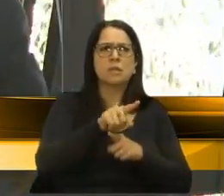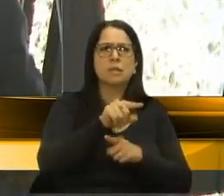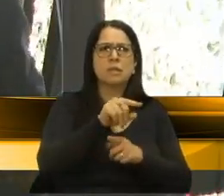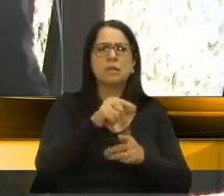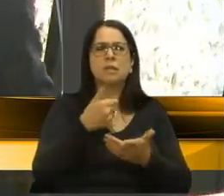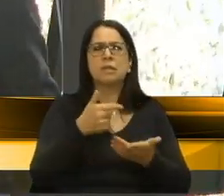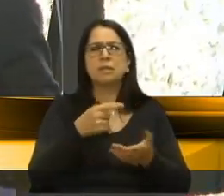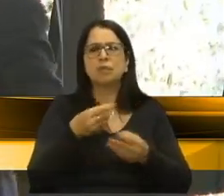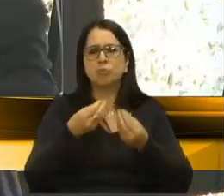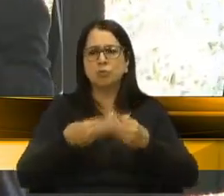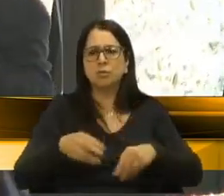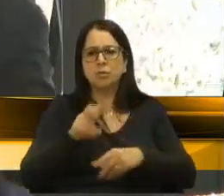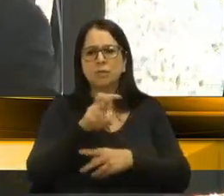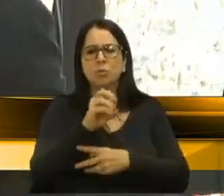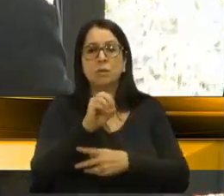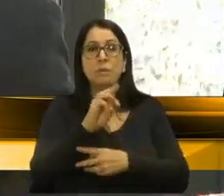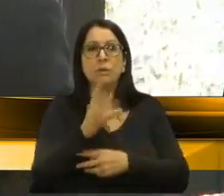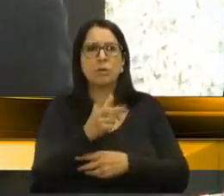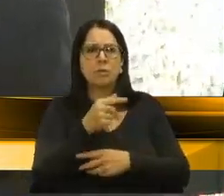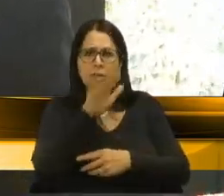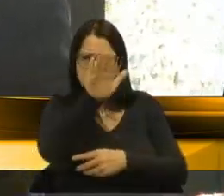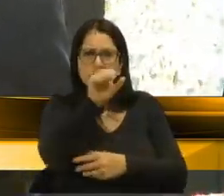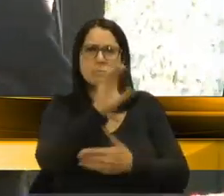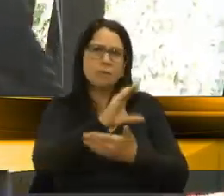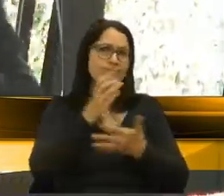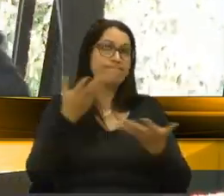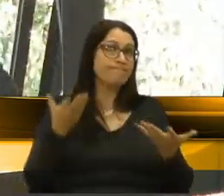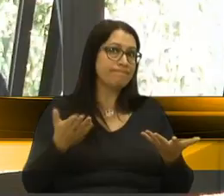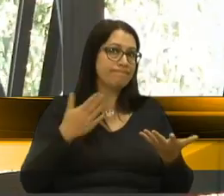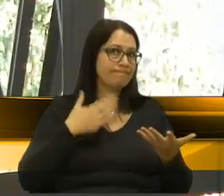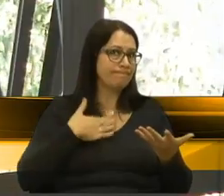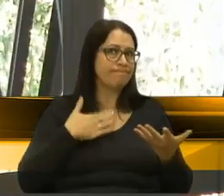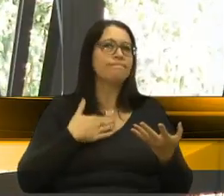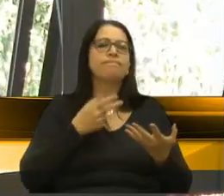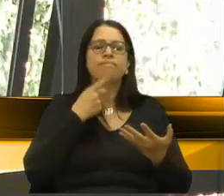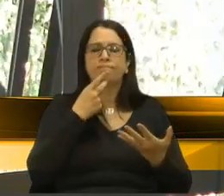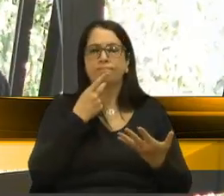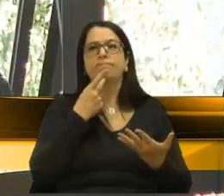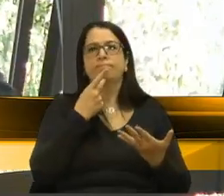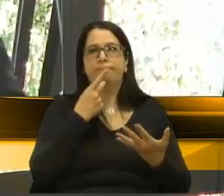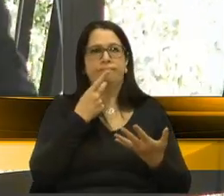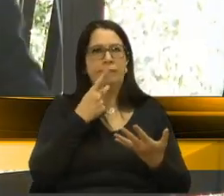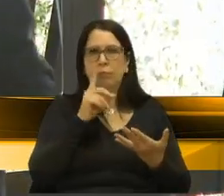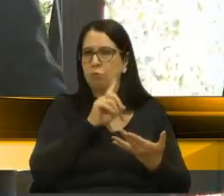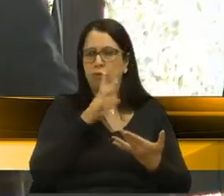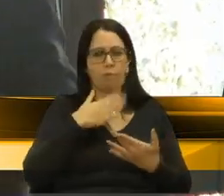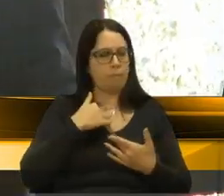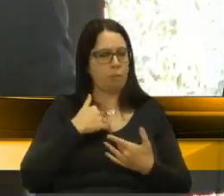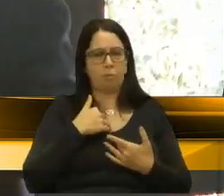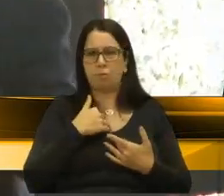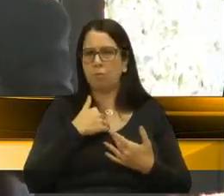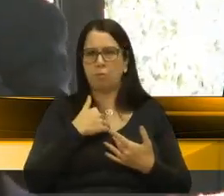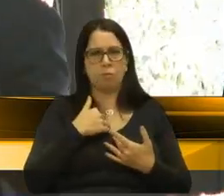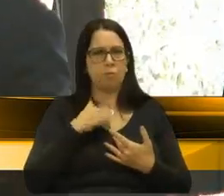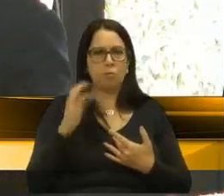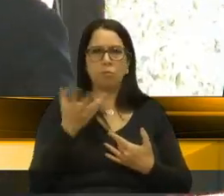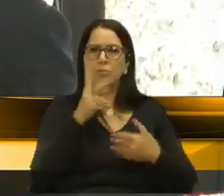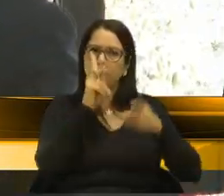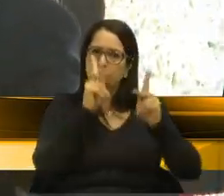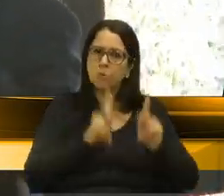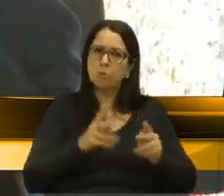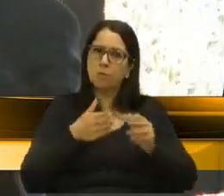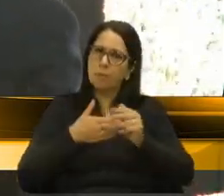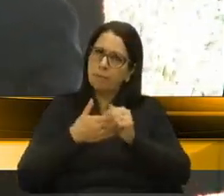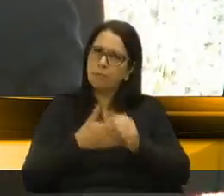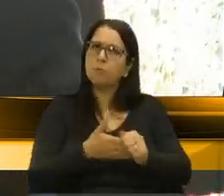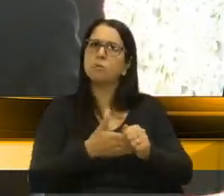e assim mesmo a prefeitura nomeia CCs. Então, eu quero deixar aqui o meu desabafo. Não é só meu, é das pessoas que me acompanham,